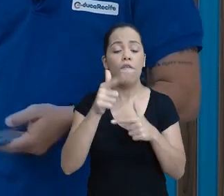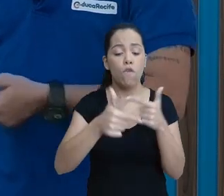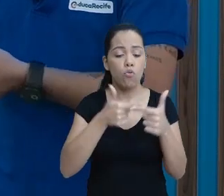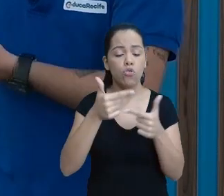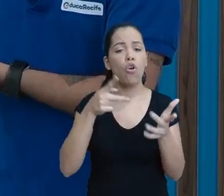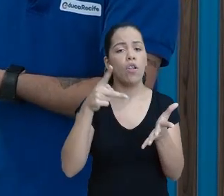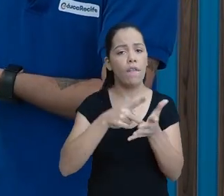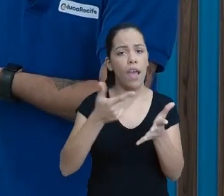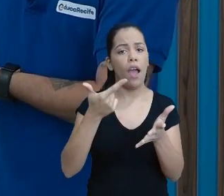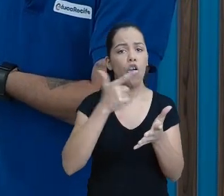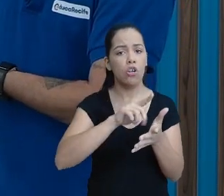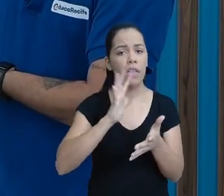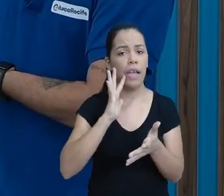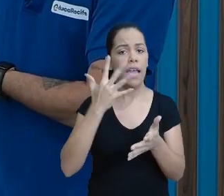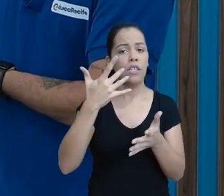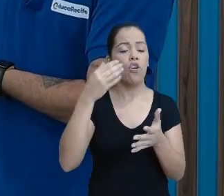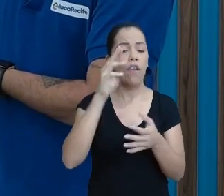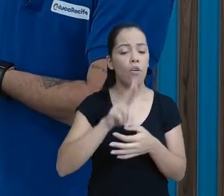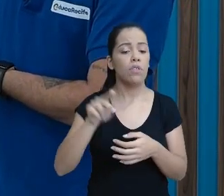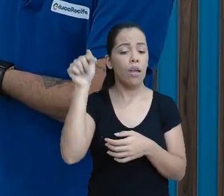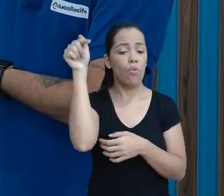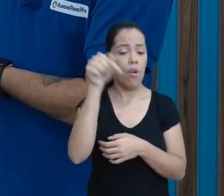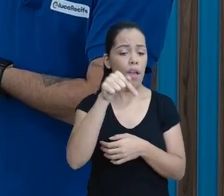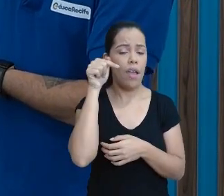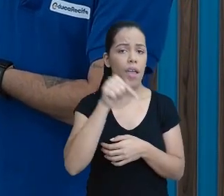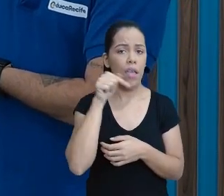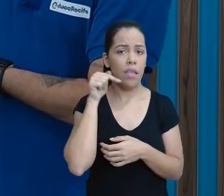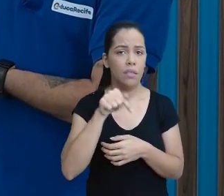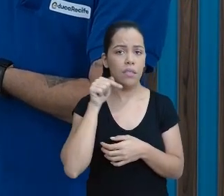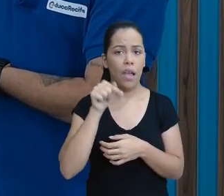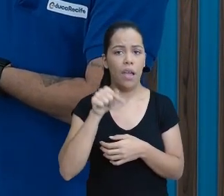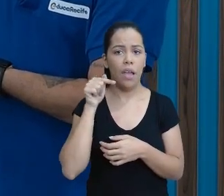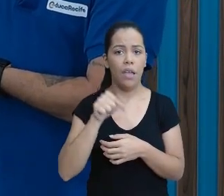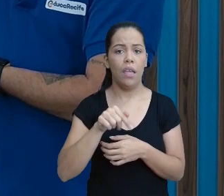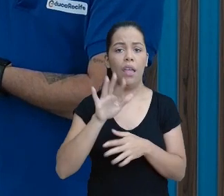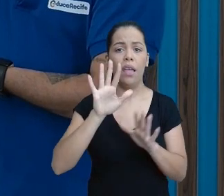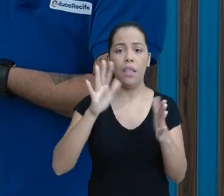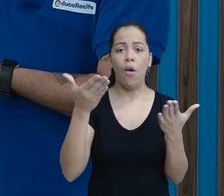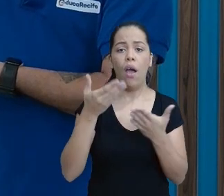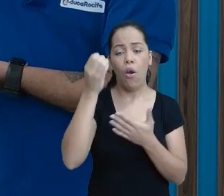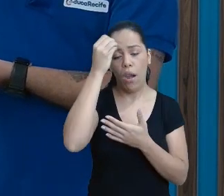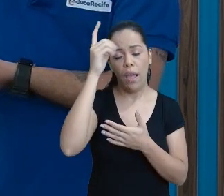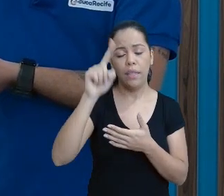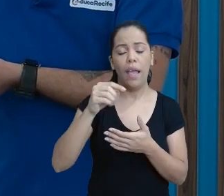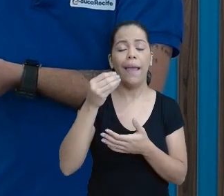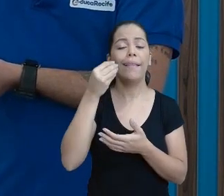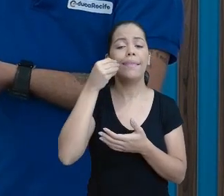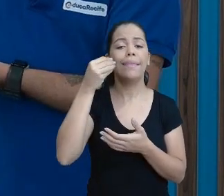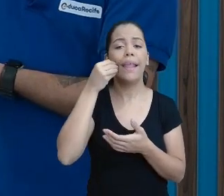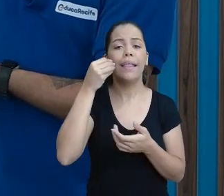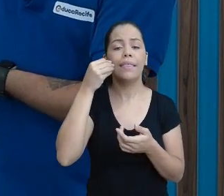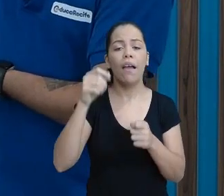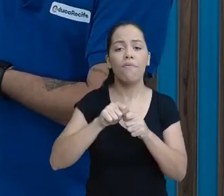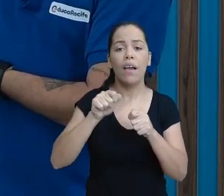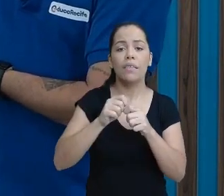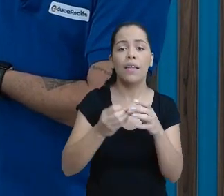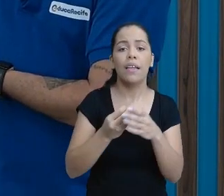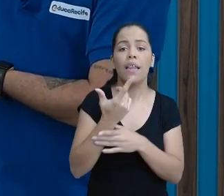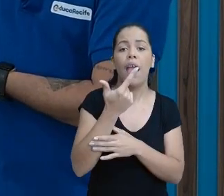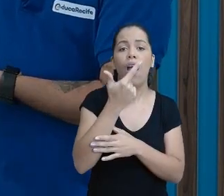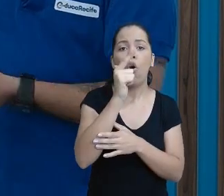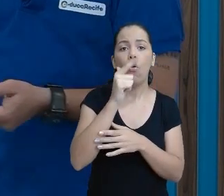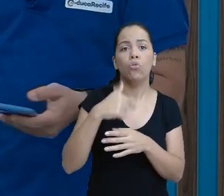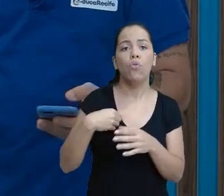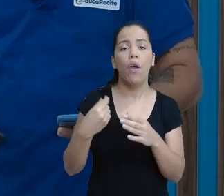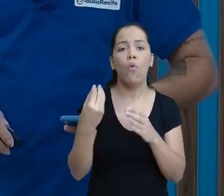outros? Então, a ideia aqui é o seguinte: tenta construir outro. Eu coloquei esse daí como sendo outros